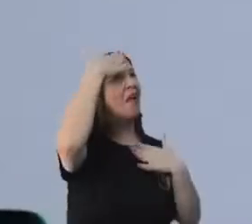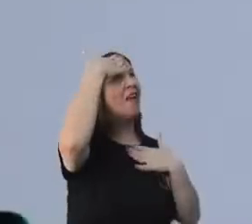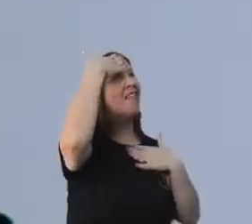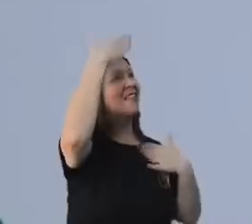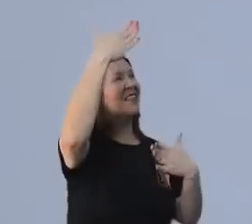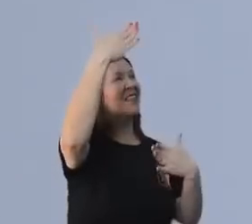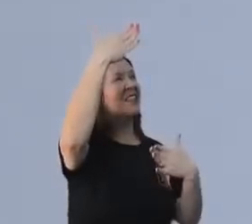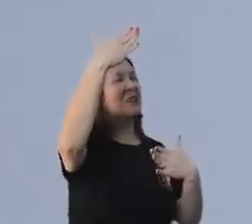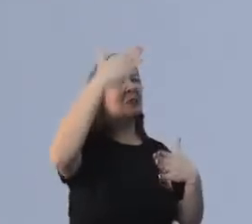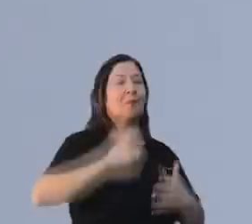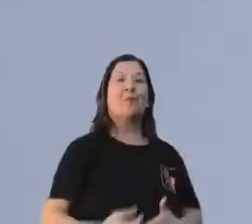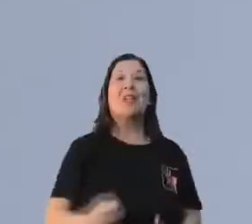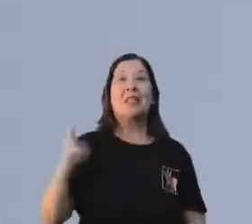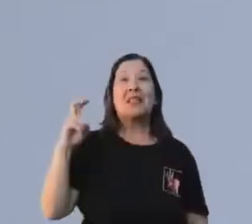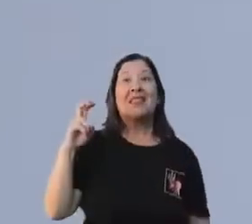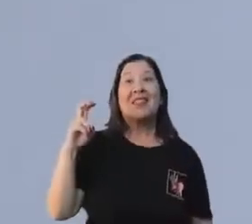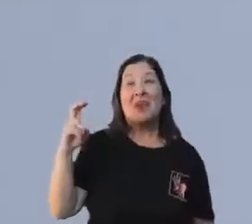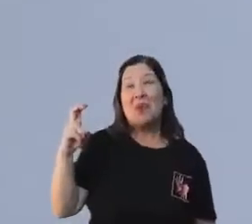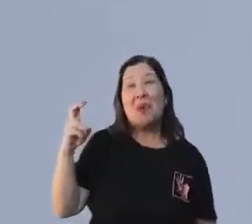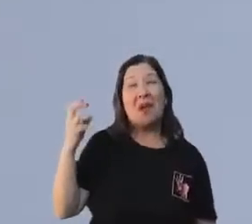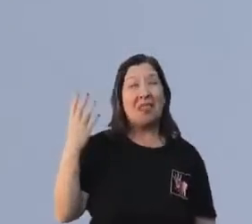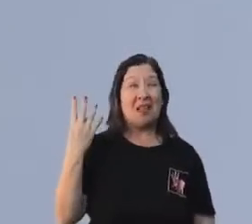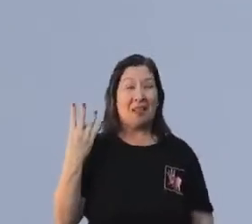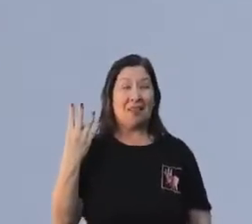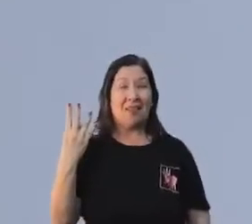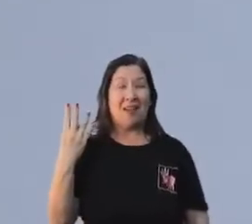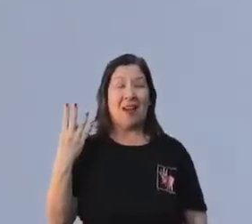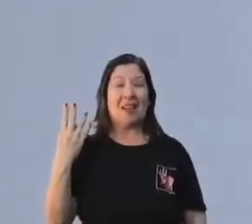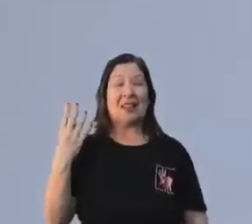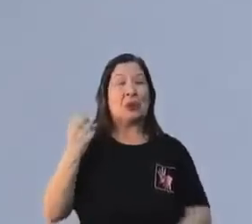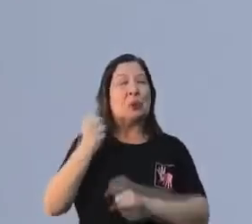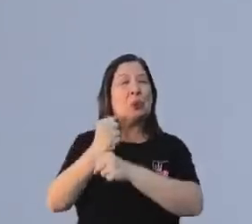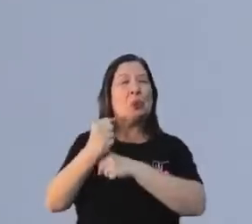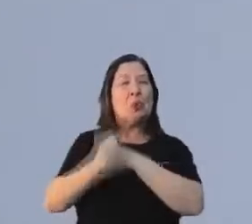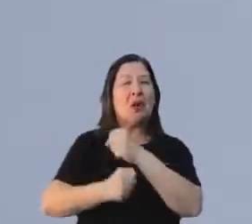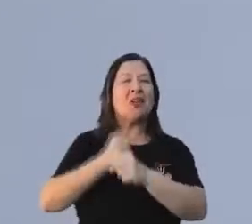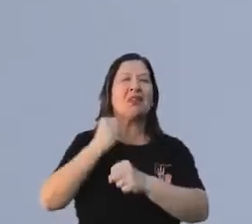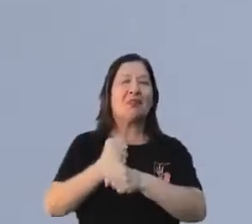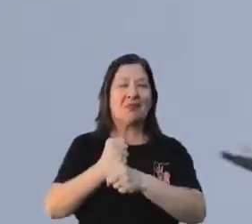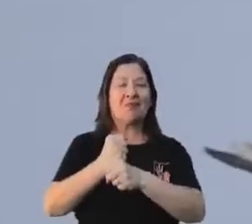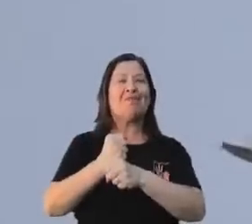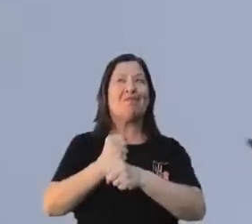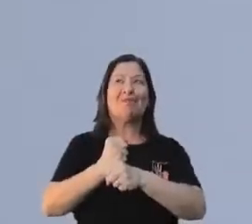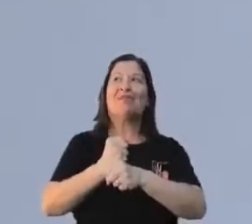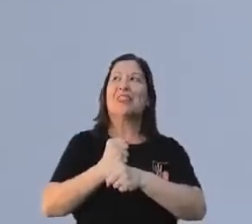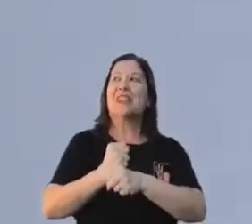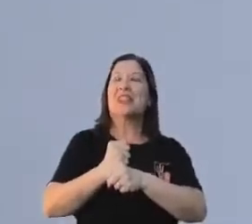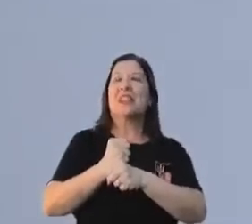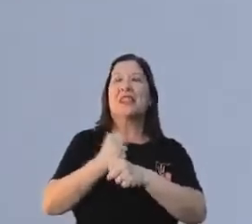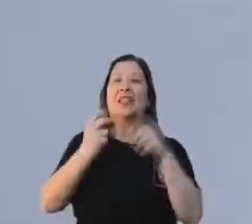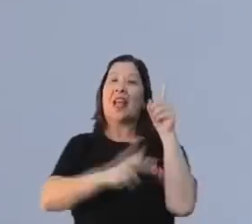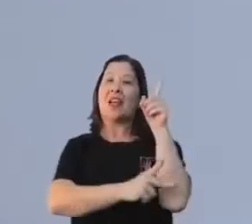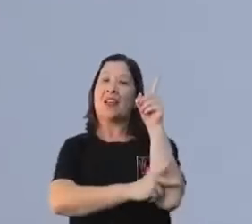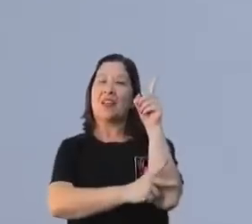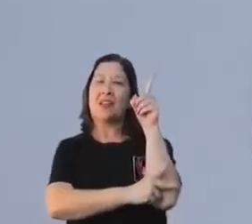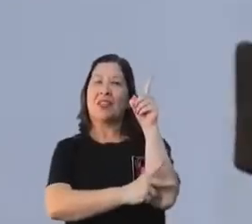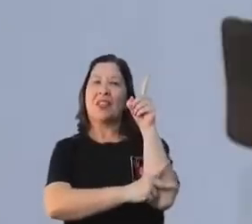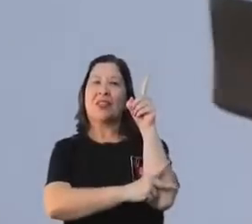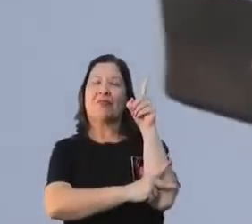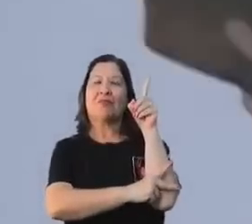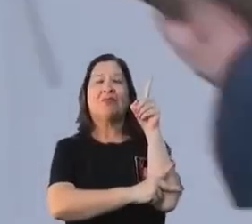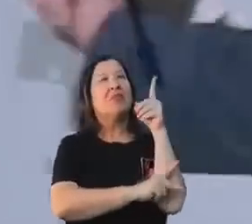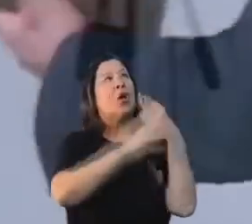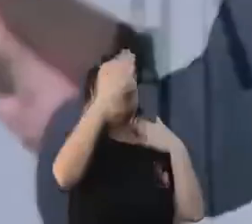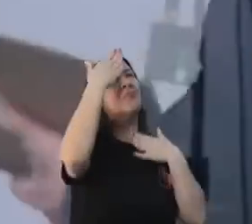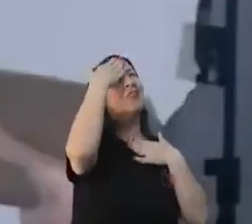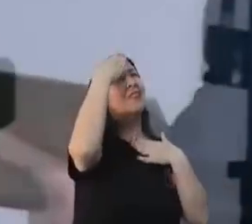Agradecer os 54 anos da Igreja Presbiteriana Calvário. Hoje viemos aqui para agradecer por mais